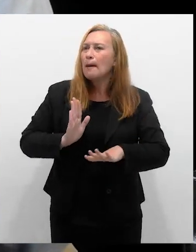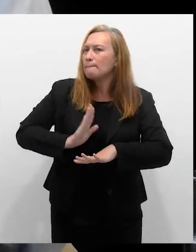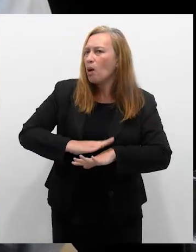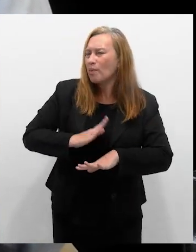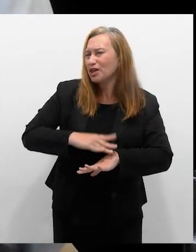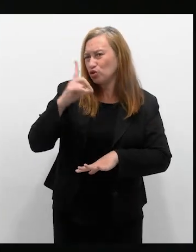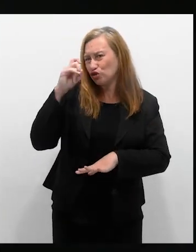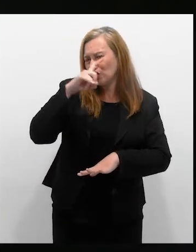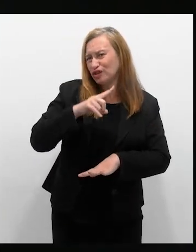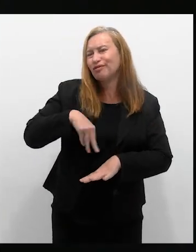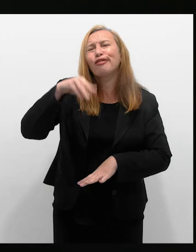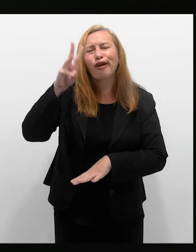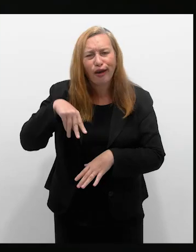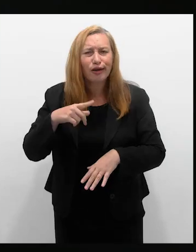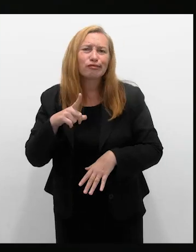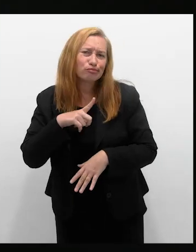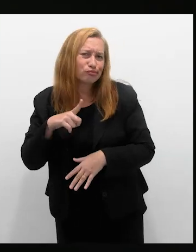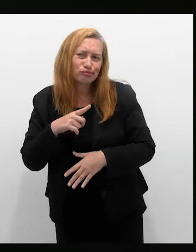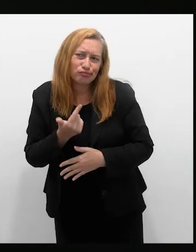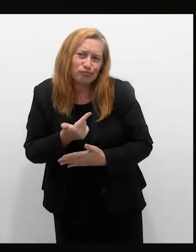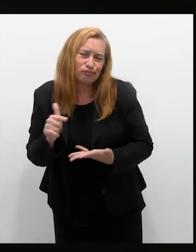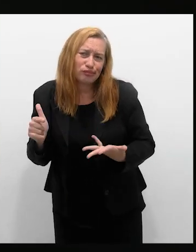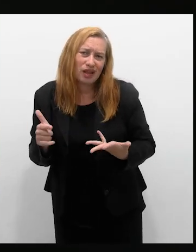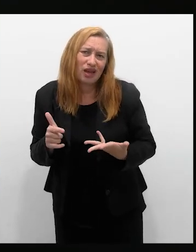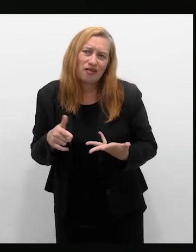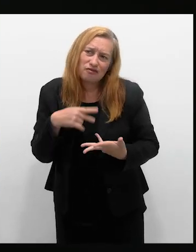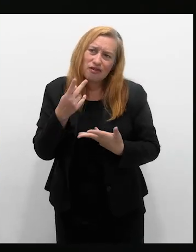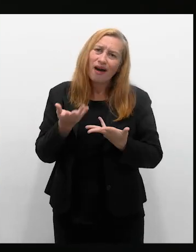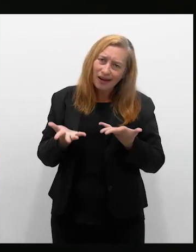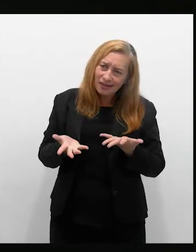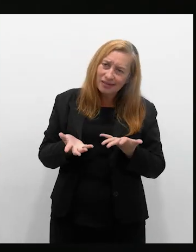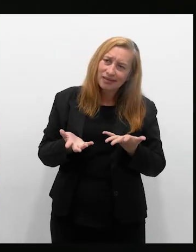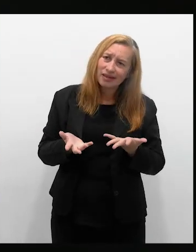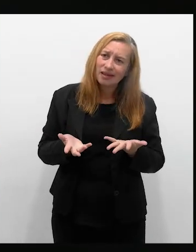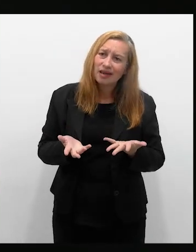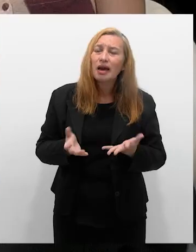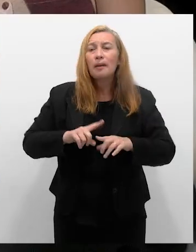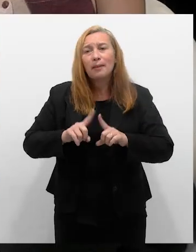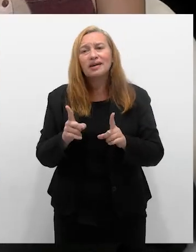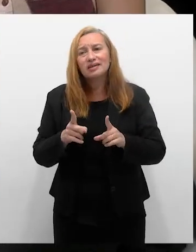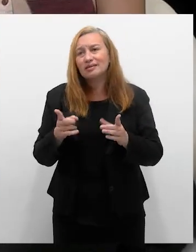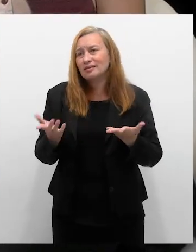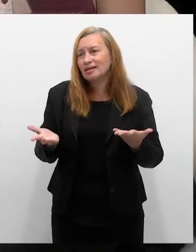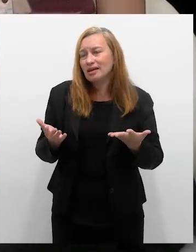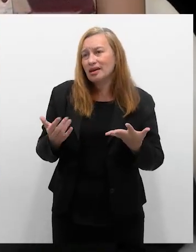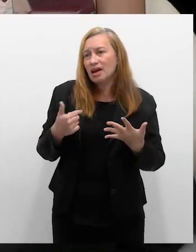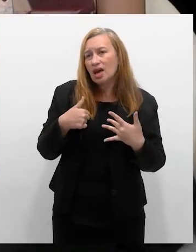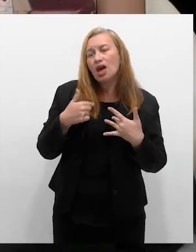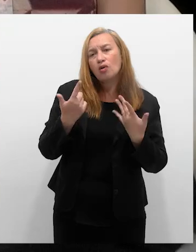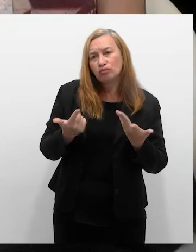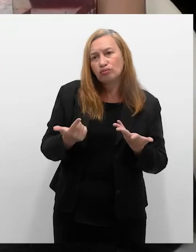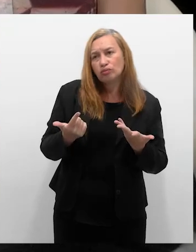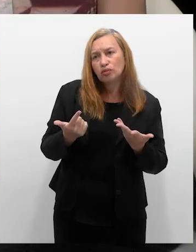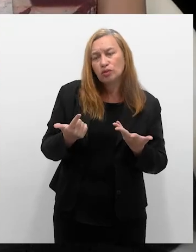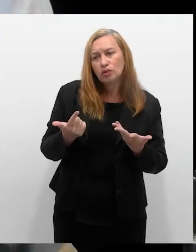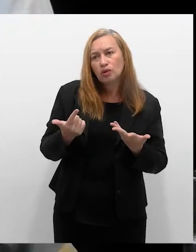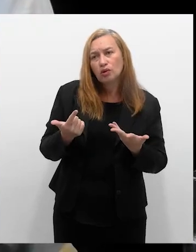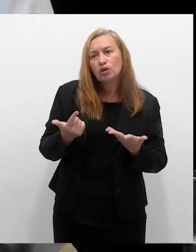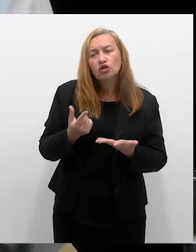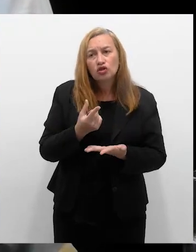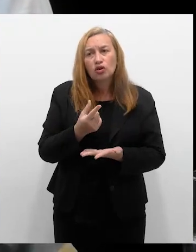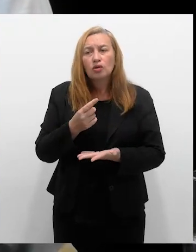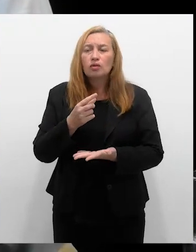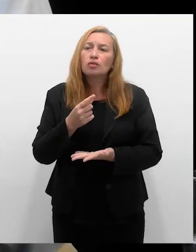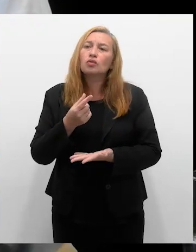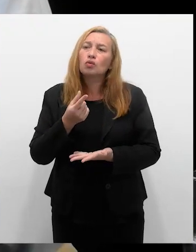Mas momentos de dificuldade, quem não tiver, atire a primeira pedra. Sim. Não é? Mas tem um aspecto, né? Eu tive condições